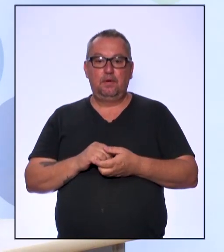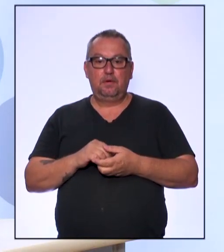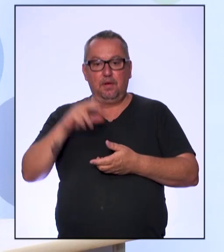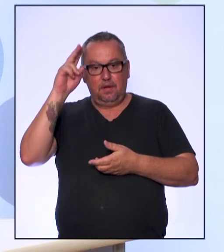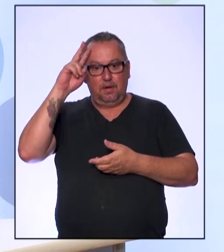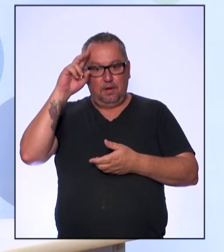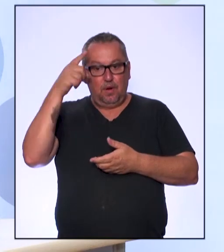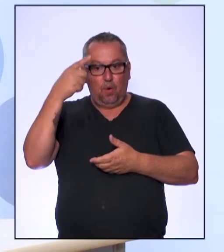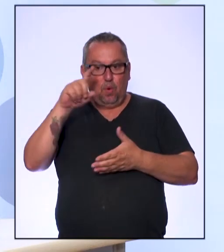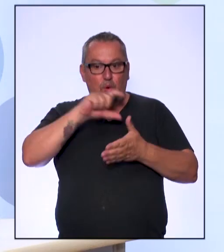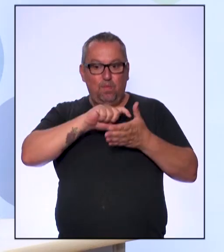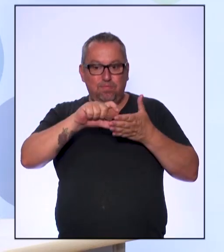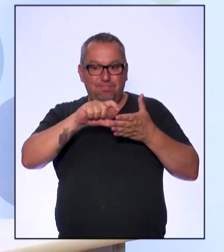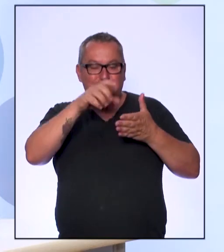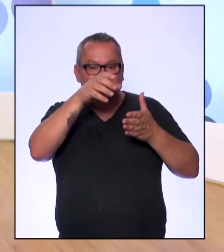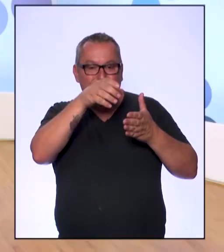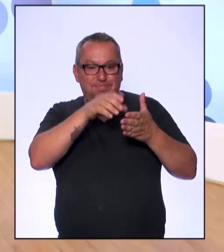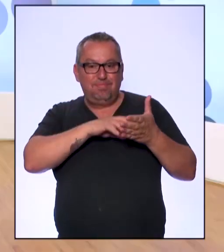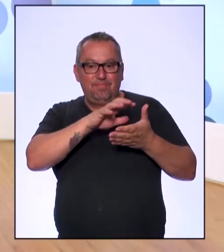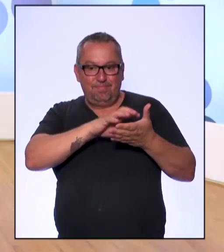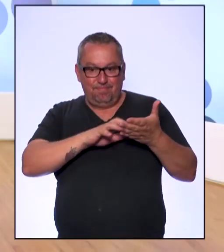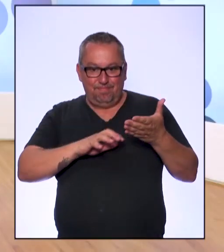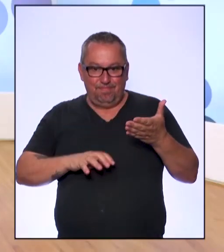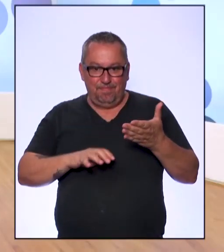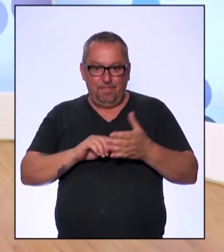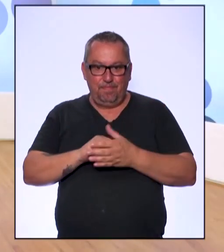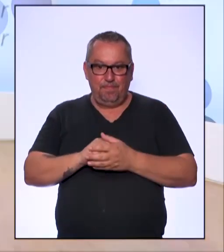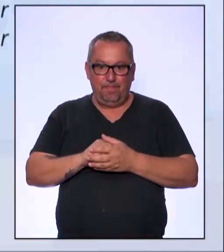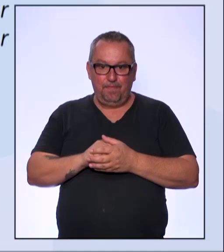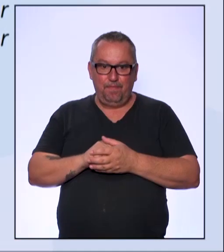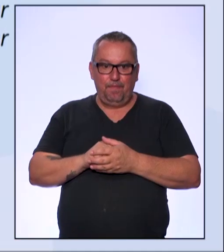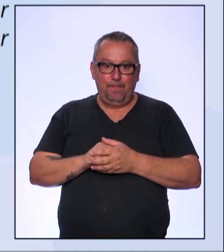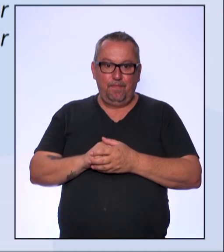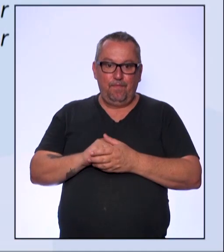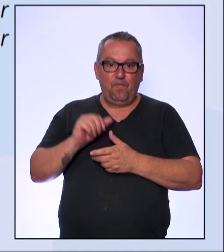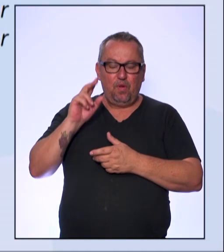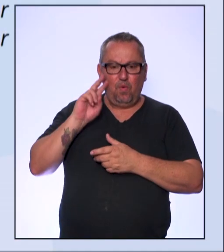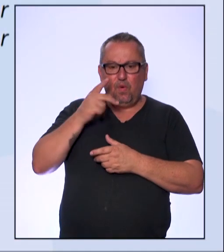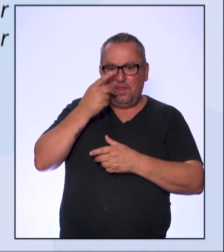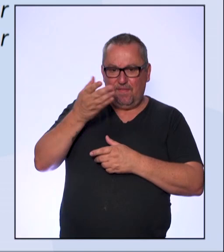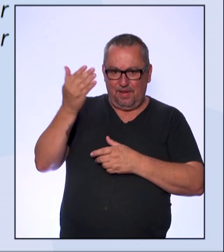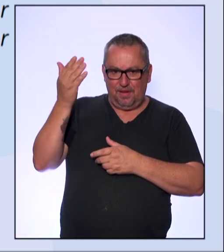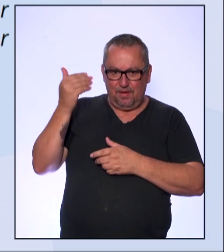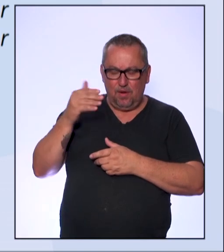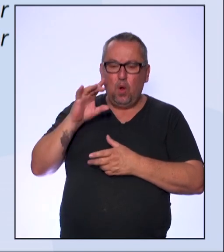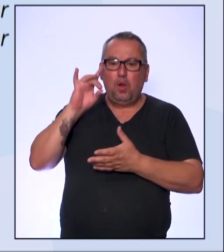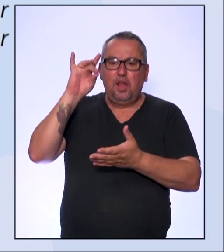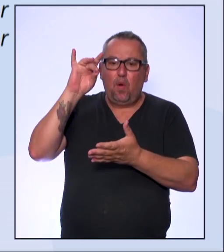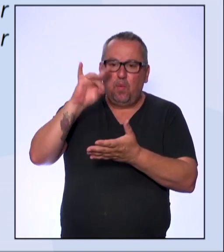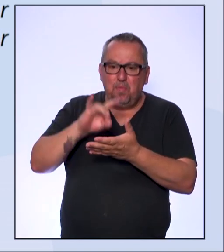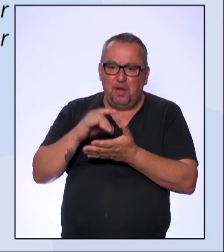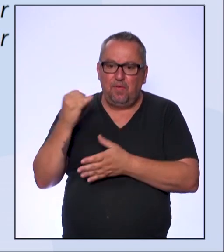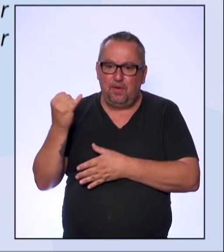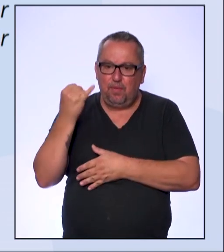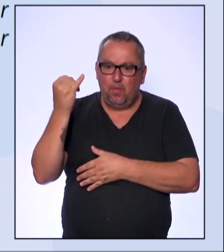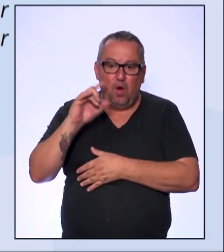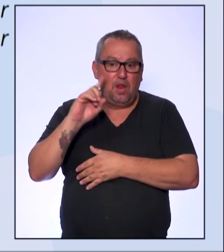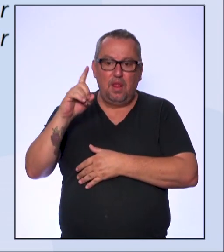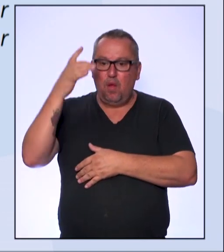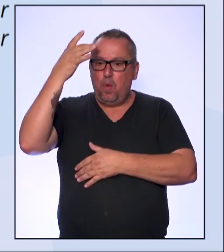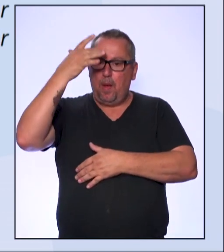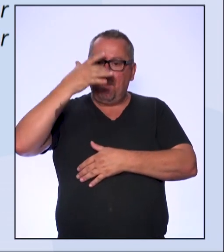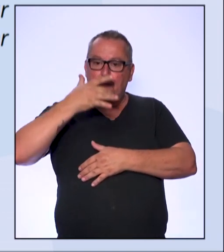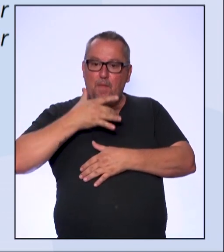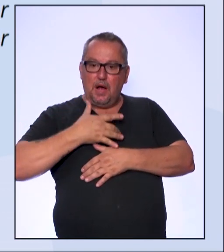último parágrafo do texto. Segundo o velho clichê, o que realmente importa não é a aparência,